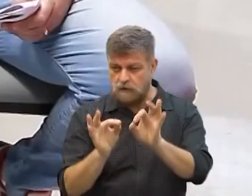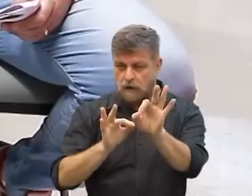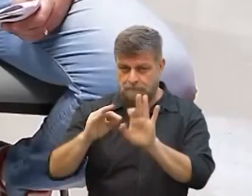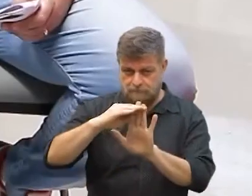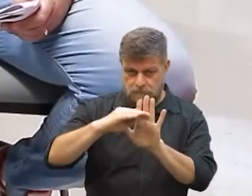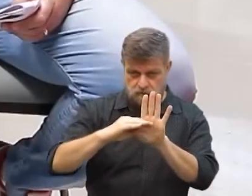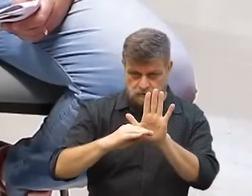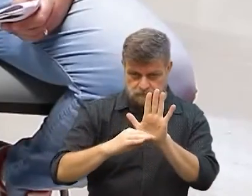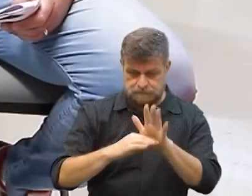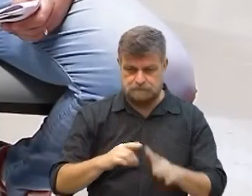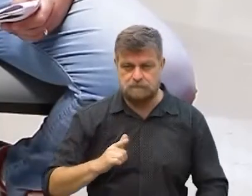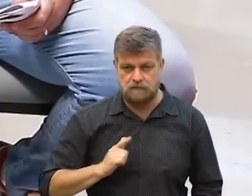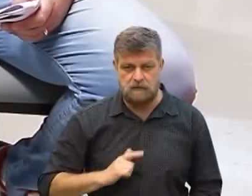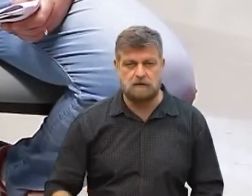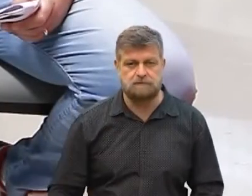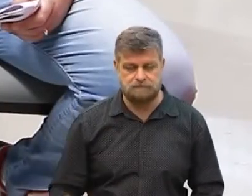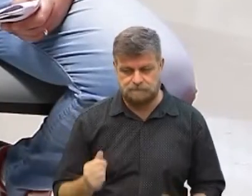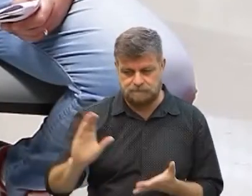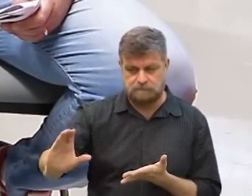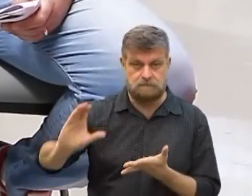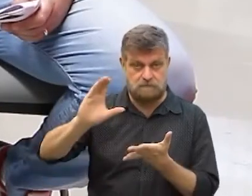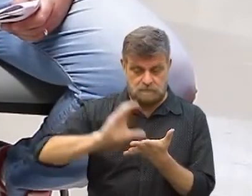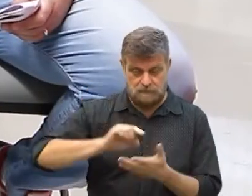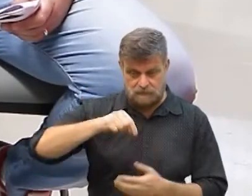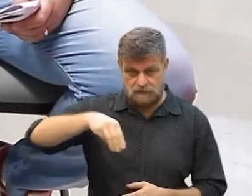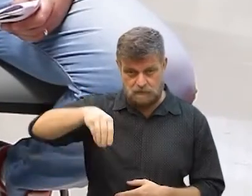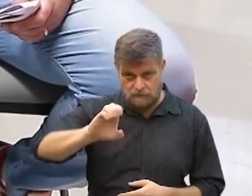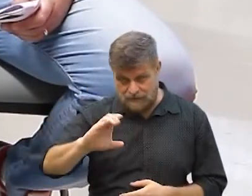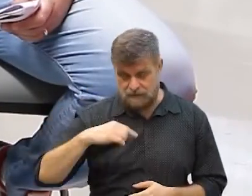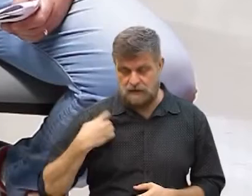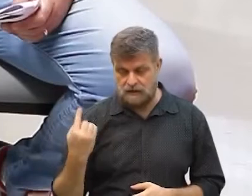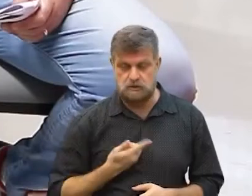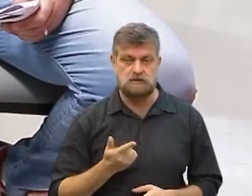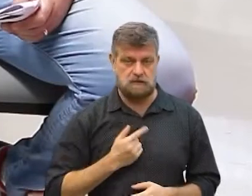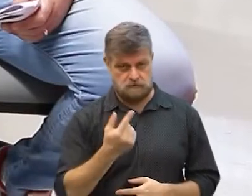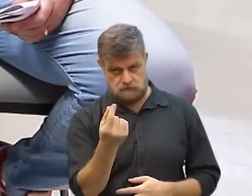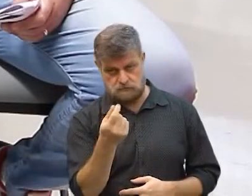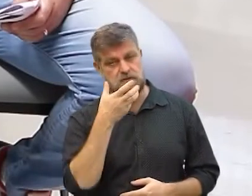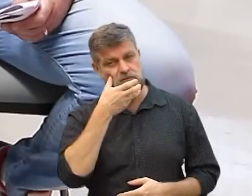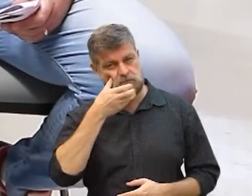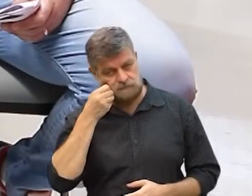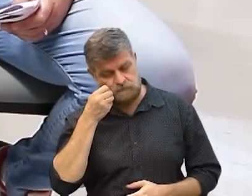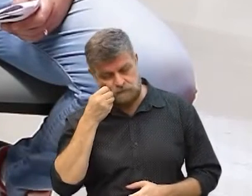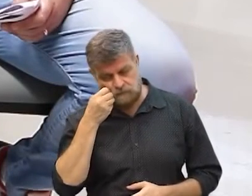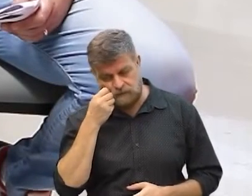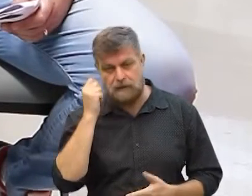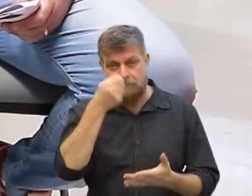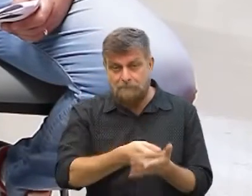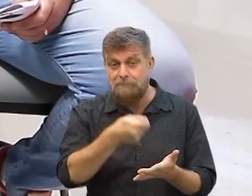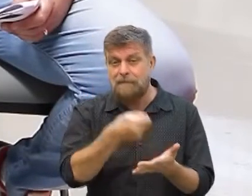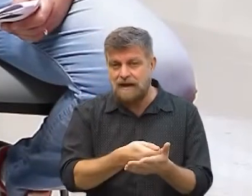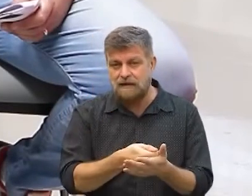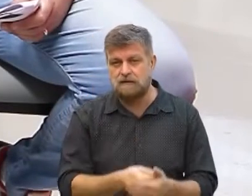projetos do MCTI, etc. E aqui nós somos custeados, digamos